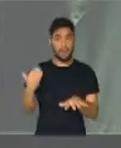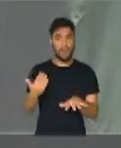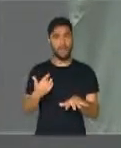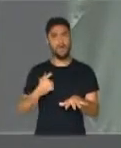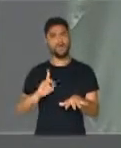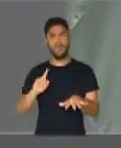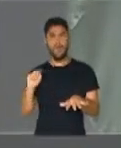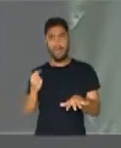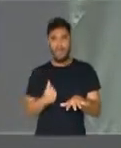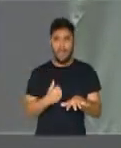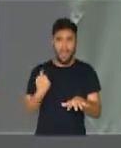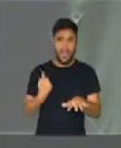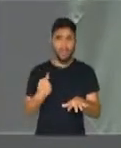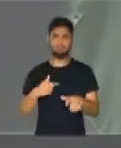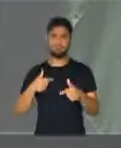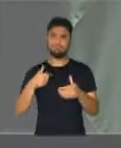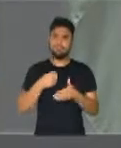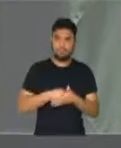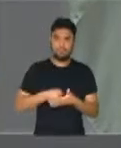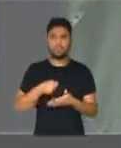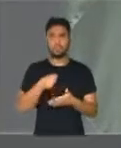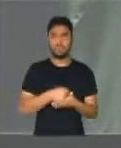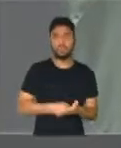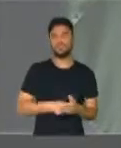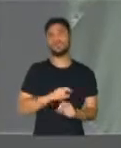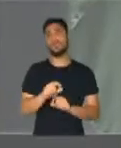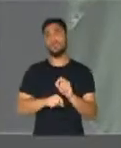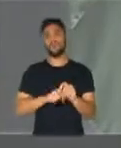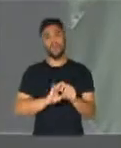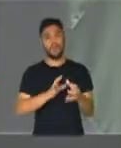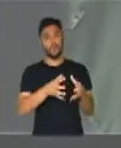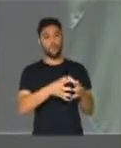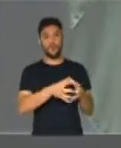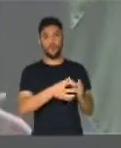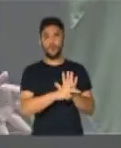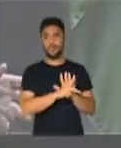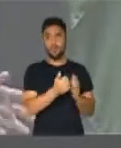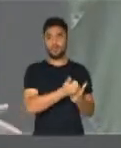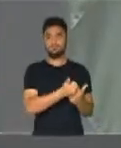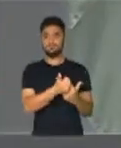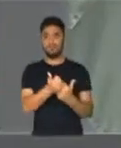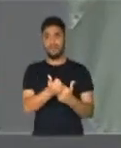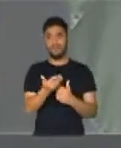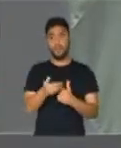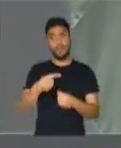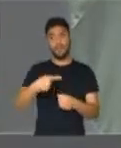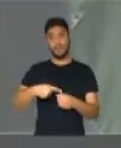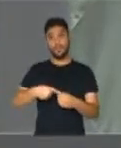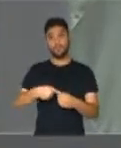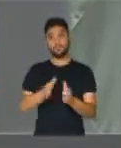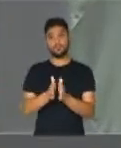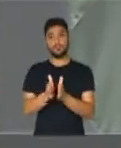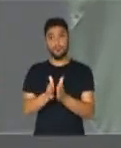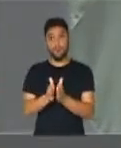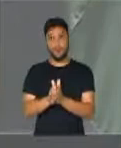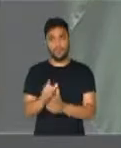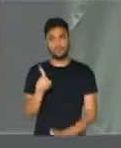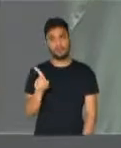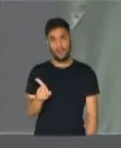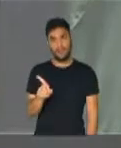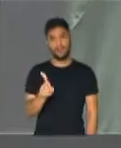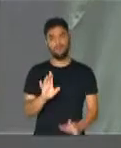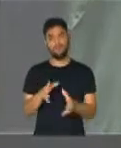de uma batalha árdua, focada, com a sua equipe técnica lhe amparando no município de Palmas,